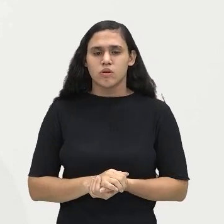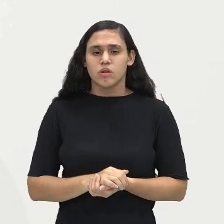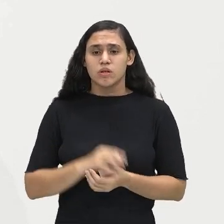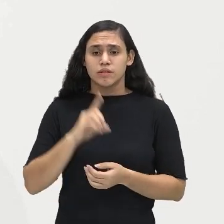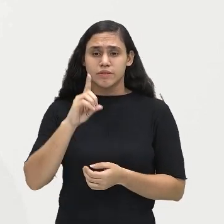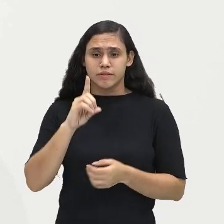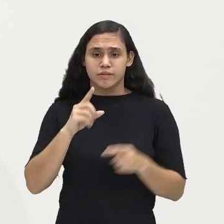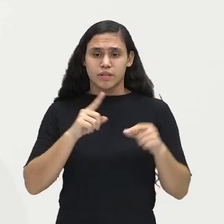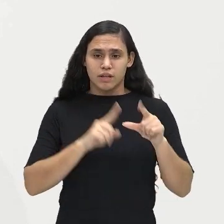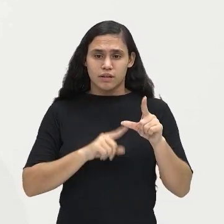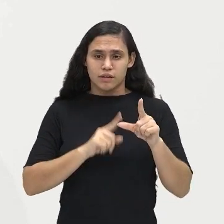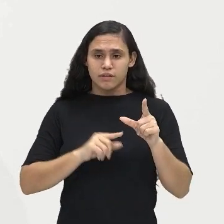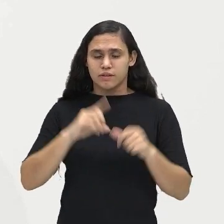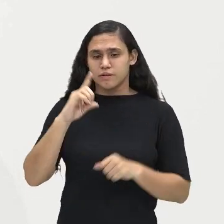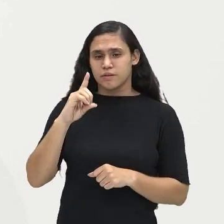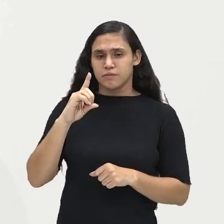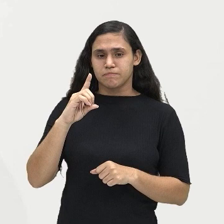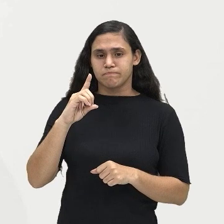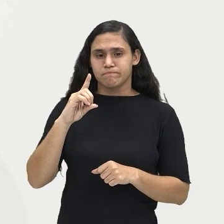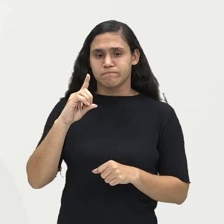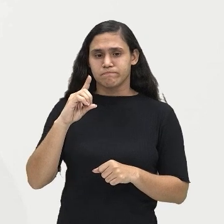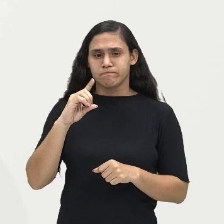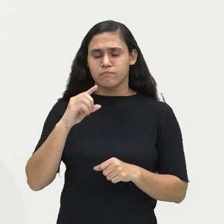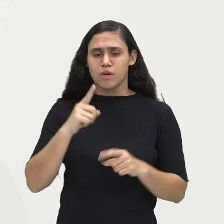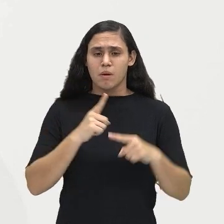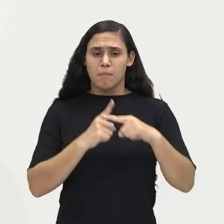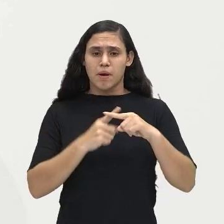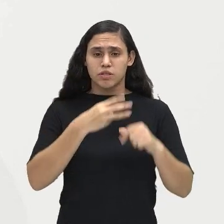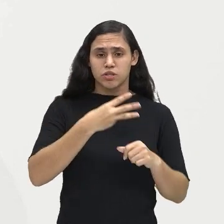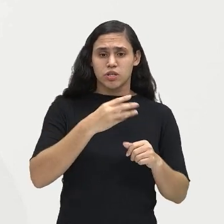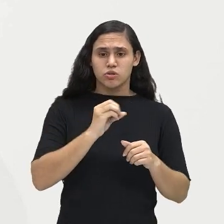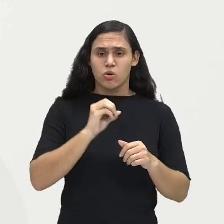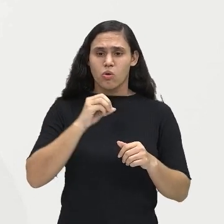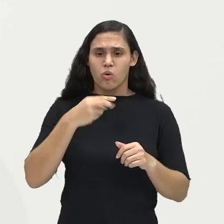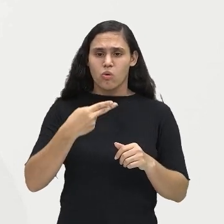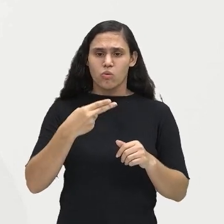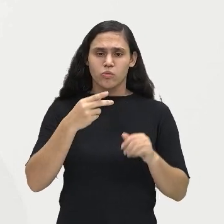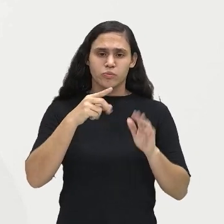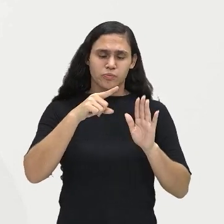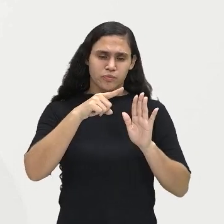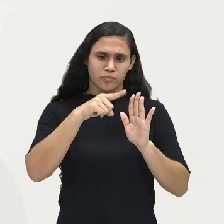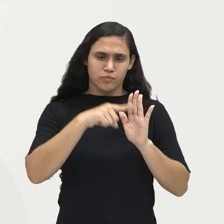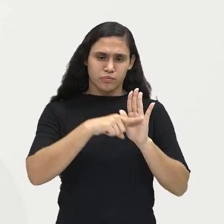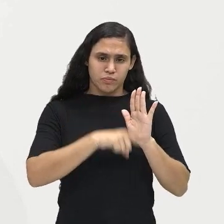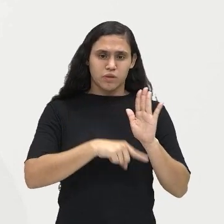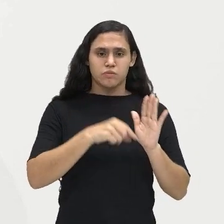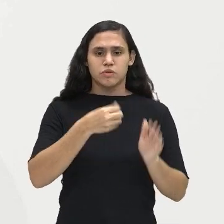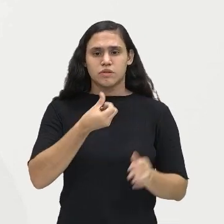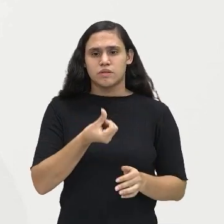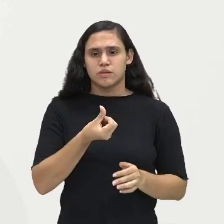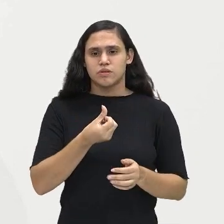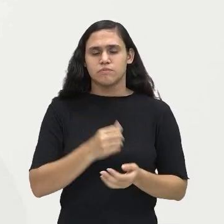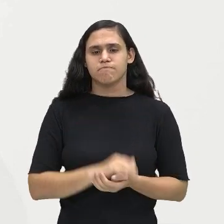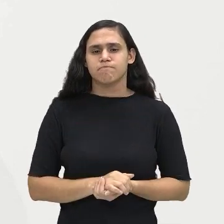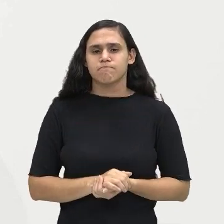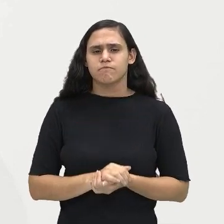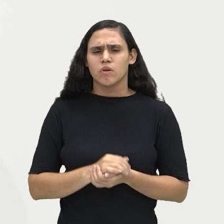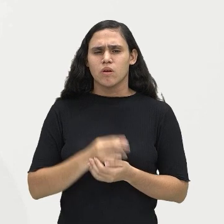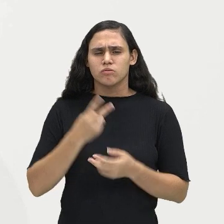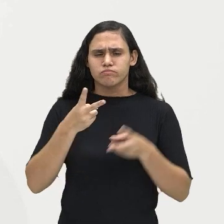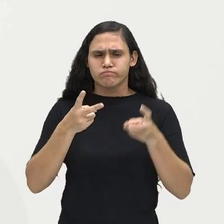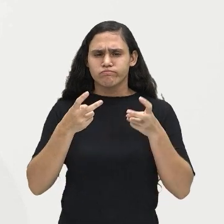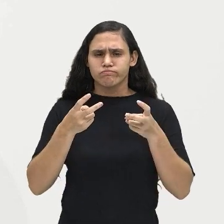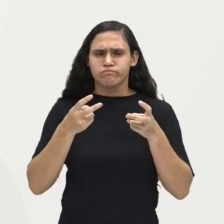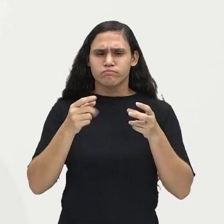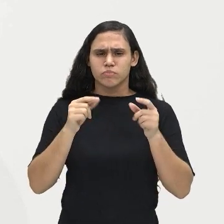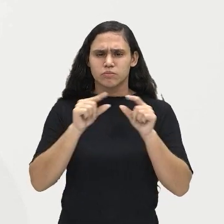ou menos 6? E aí? É o mais 3 ou é o menos 6? Vamos marcar aqui então para a gente comparar.